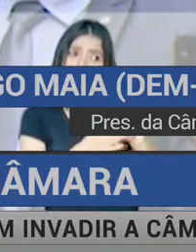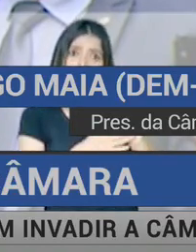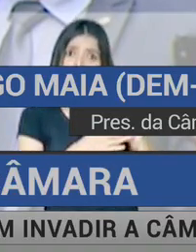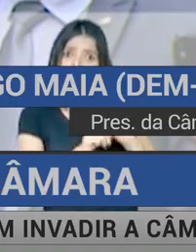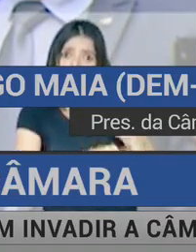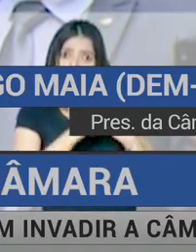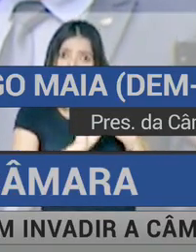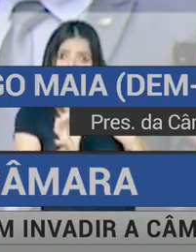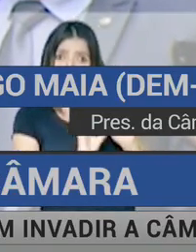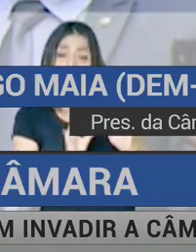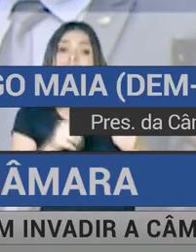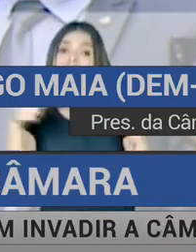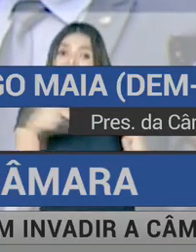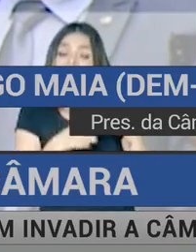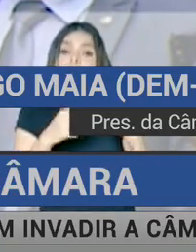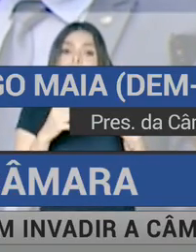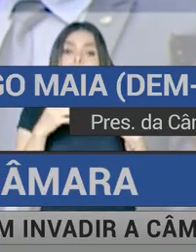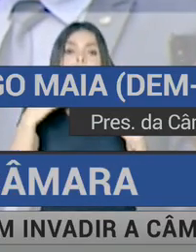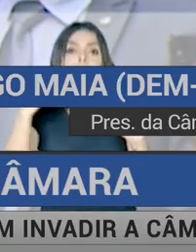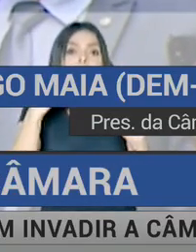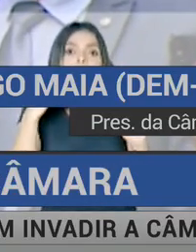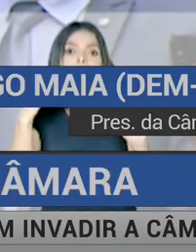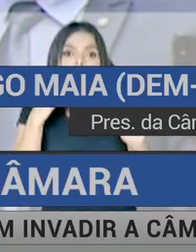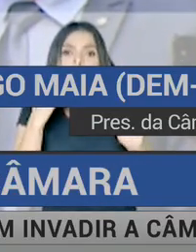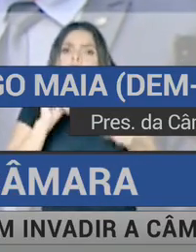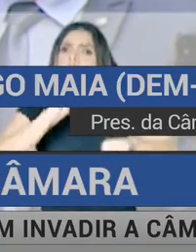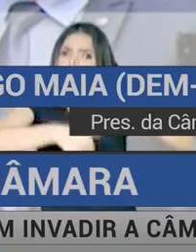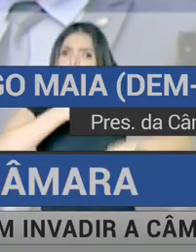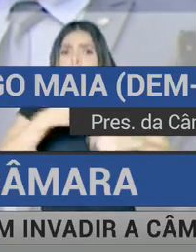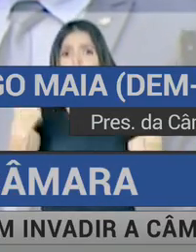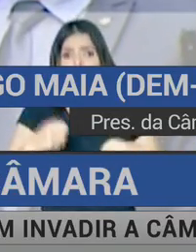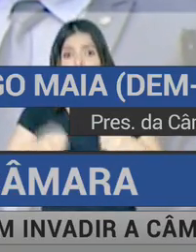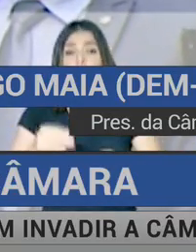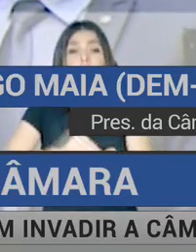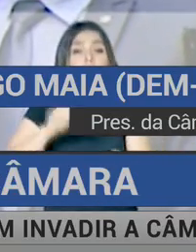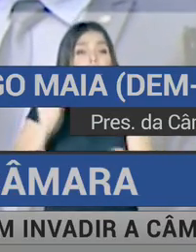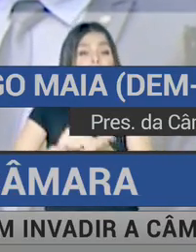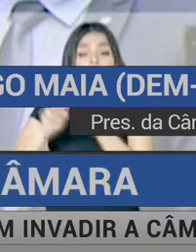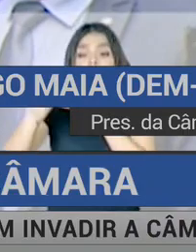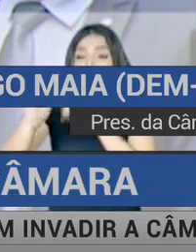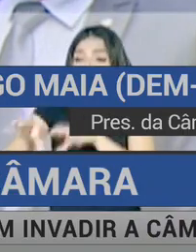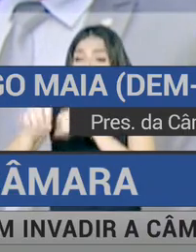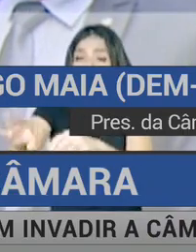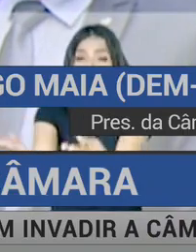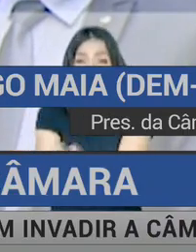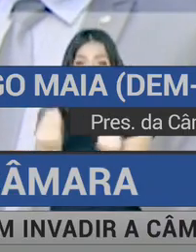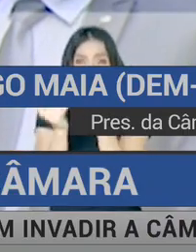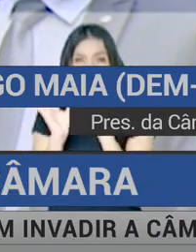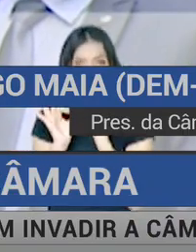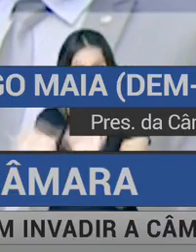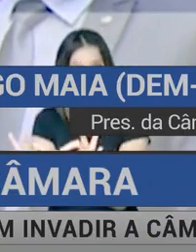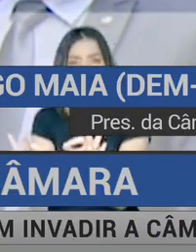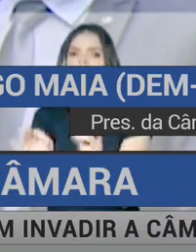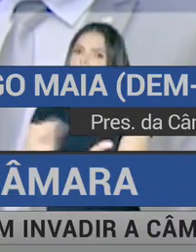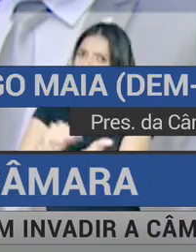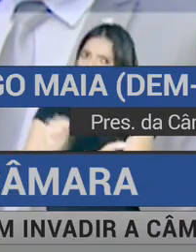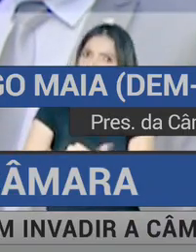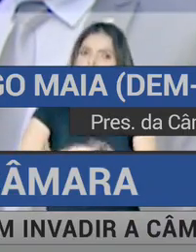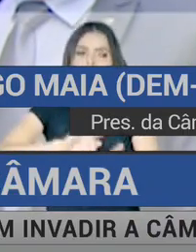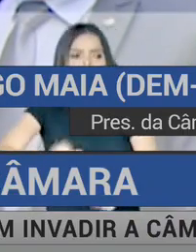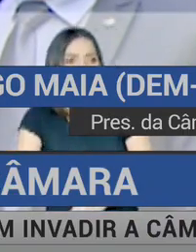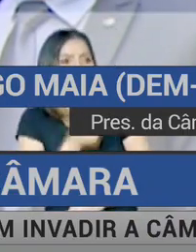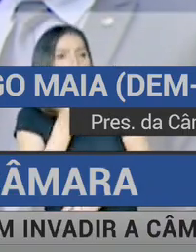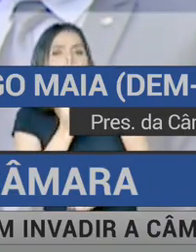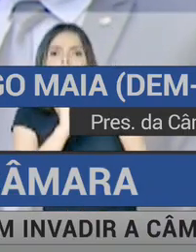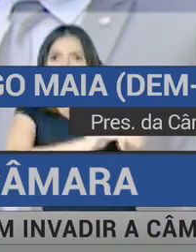é essa distorção aonde a falta de uma educação de qualidade, a falta de oportunidade, a concentração